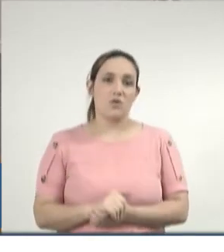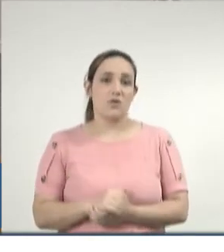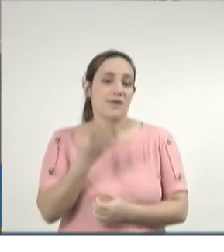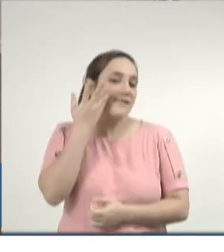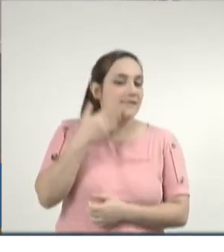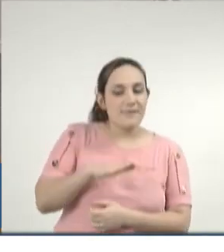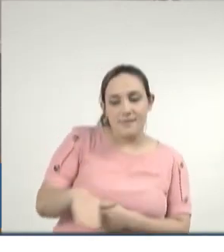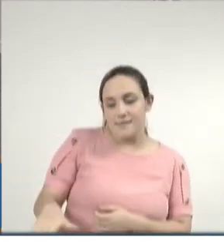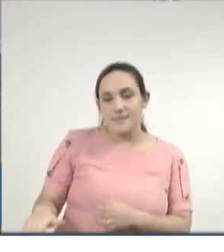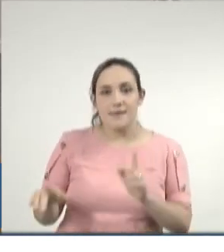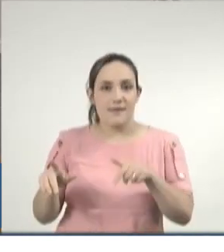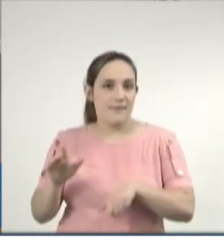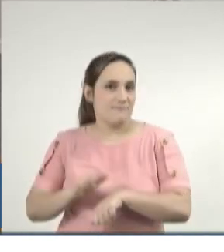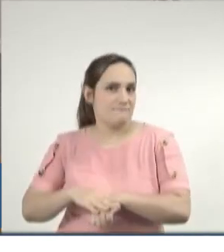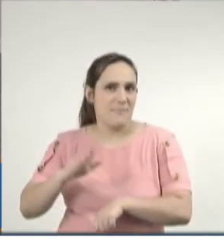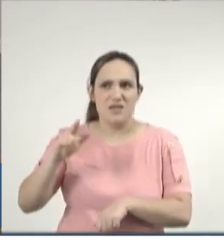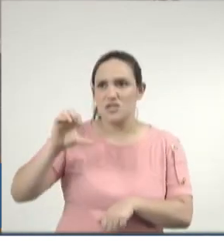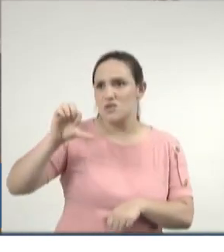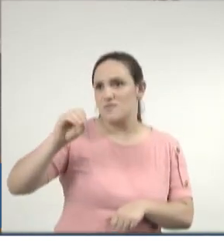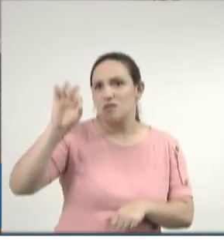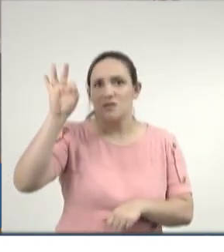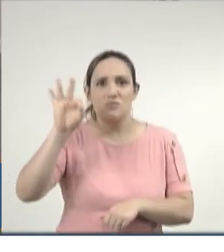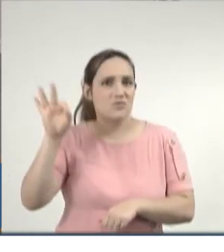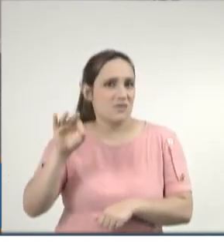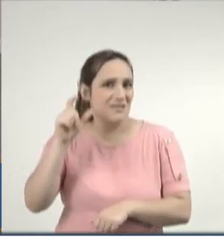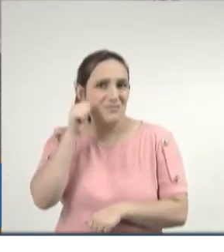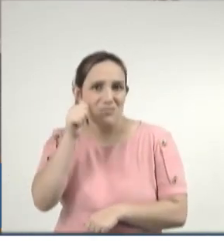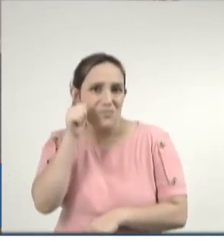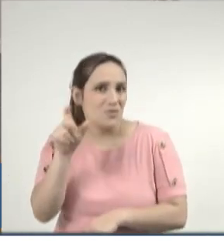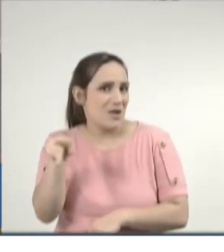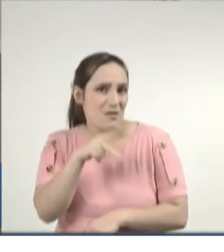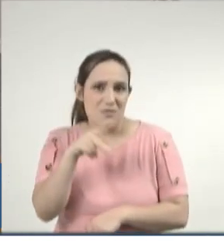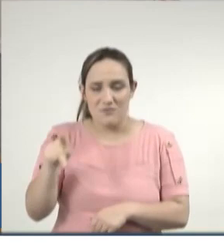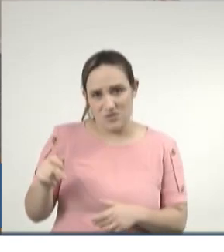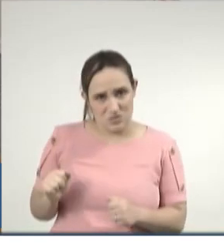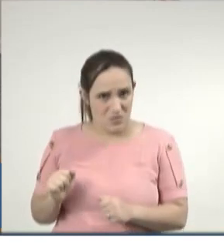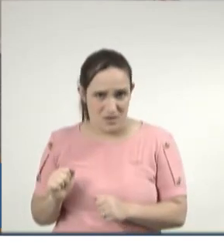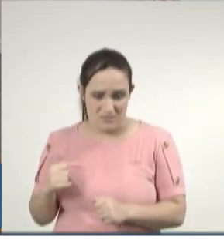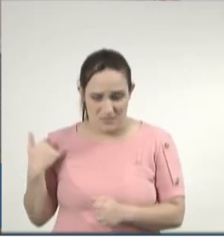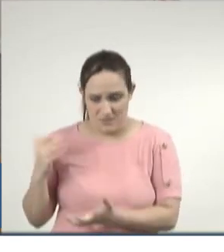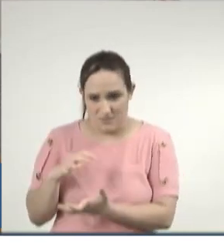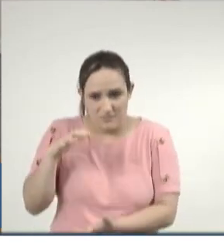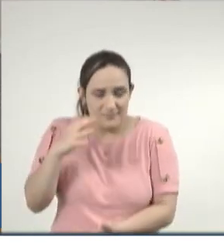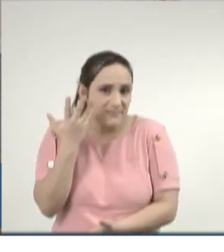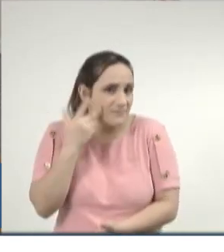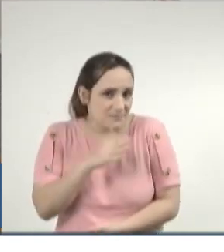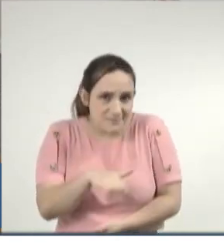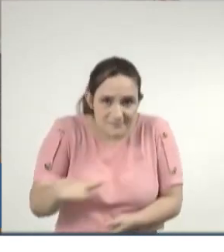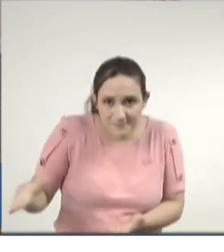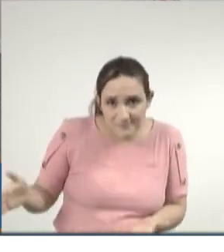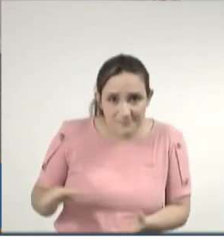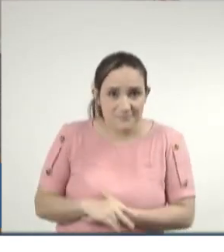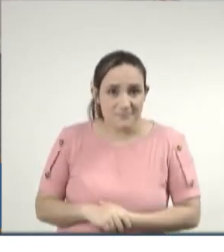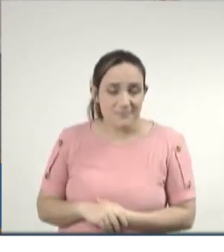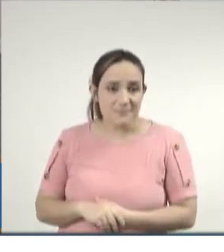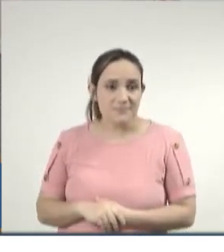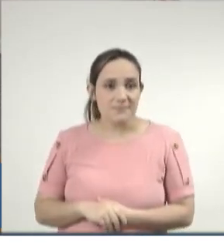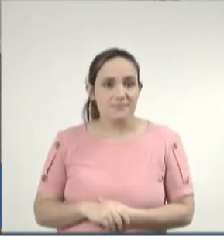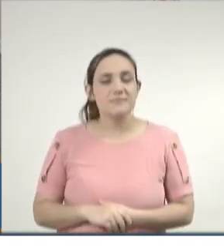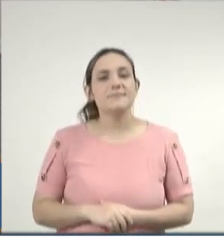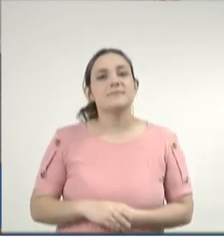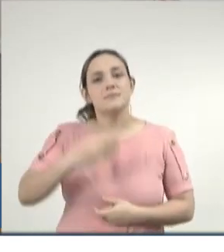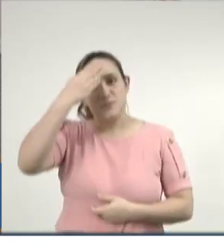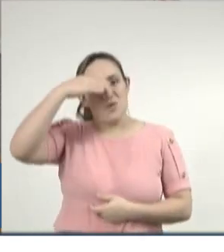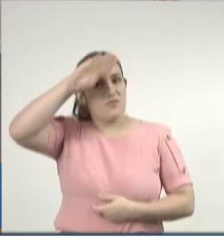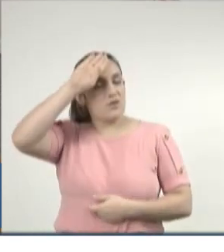profissão? Mulher, mais de 90% das professoras, de profissionais da educação fundamental são mulheres.